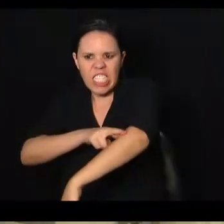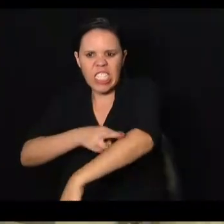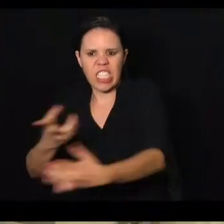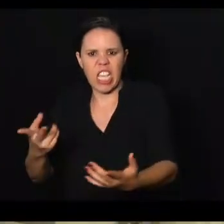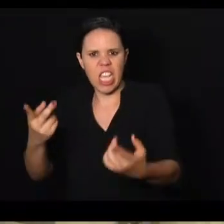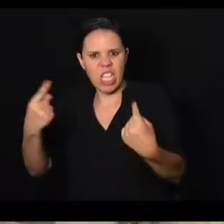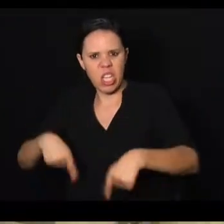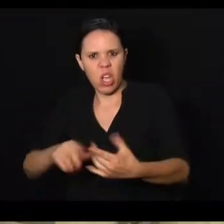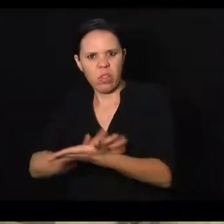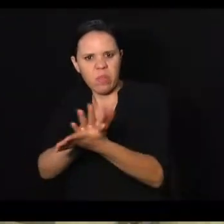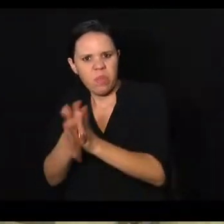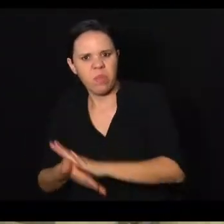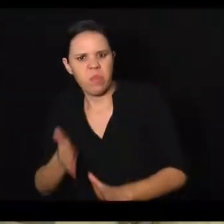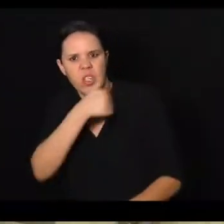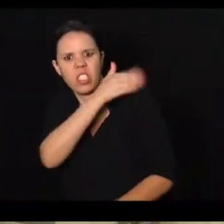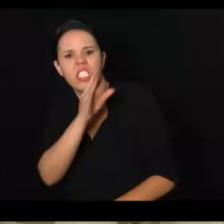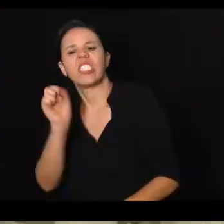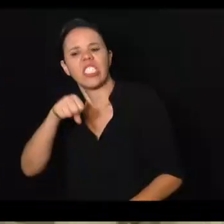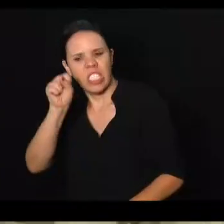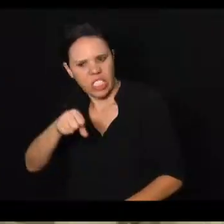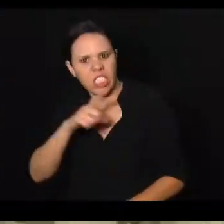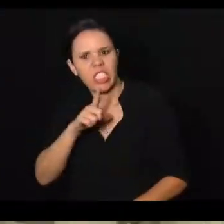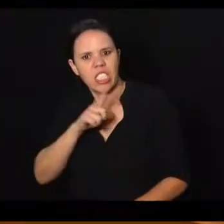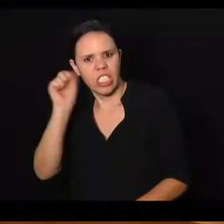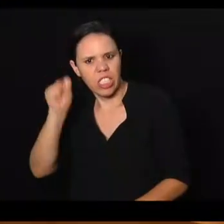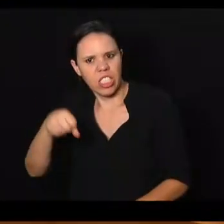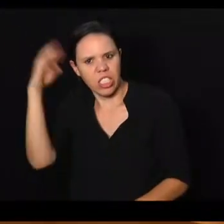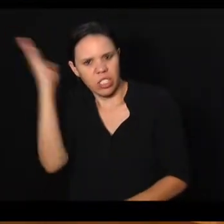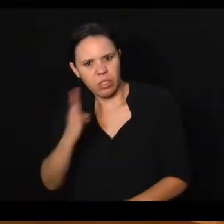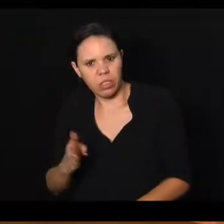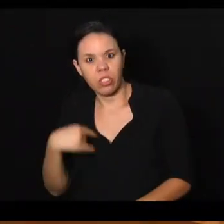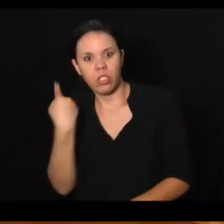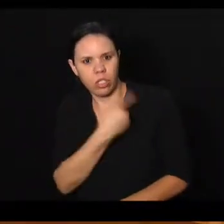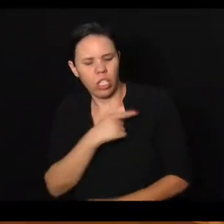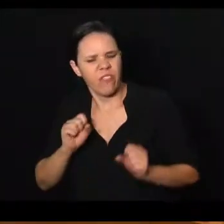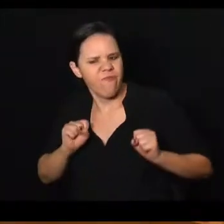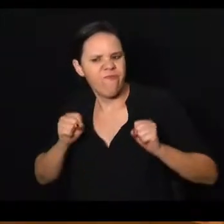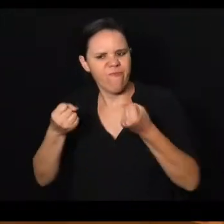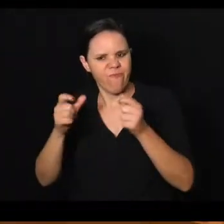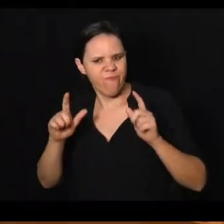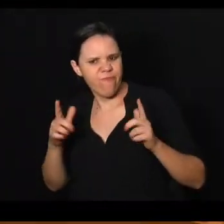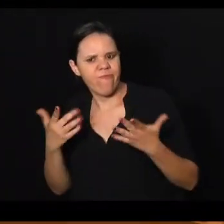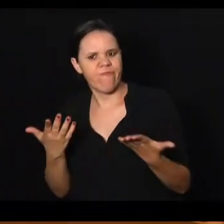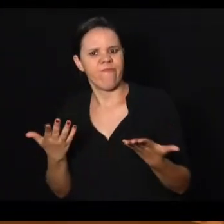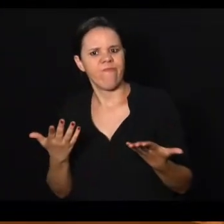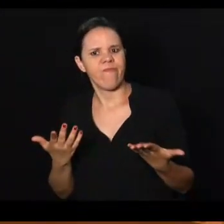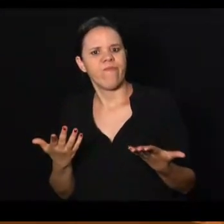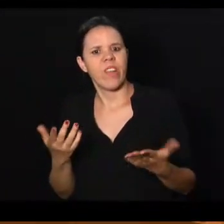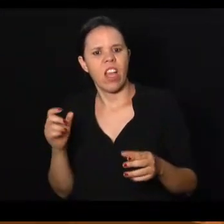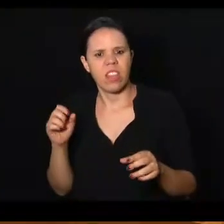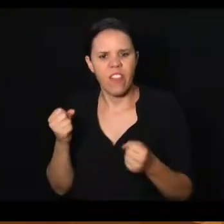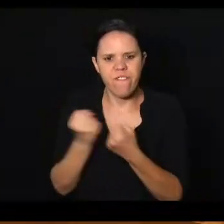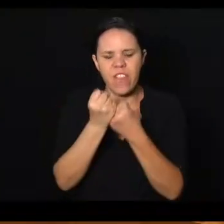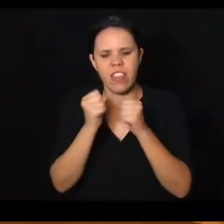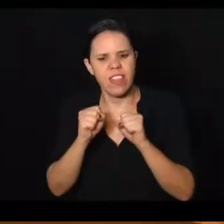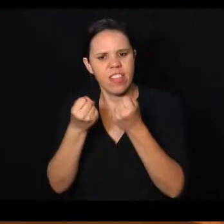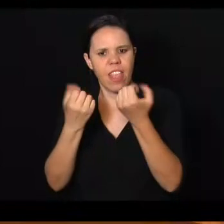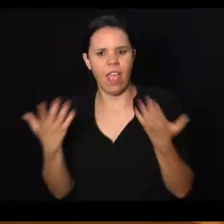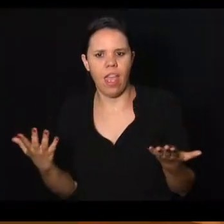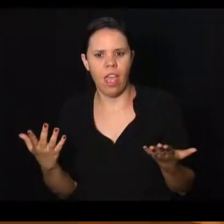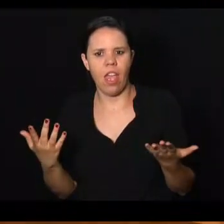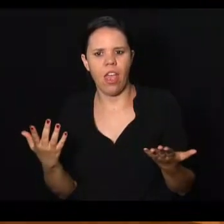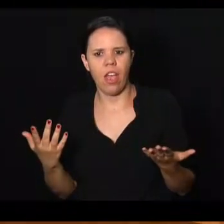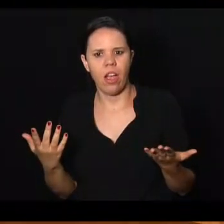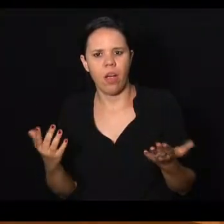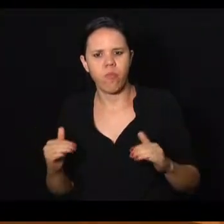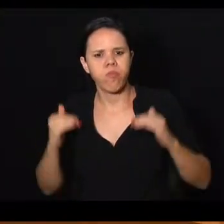O racismo e preconceito existe sim no Brasil. E nós estamos fazendo enfrentamento. Nós estamos fortalecendo políticas públicas para